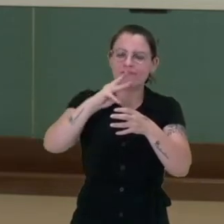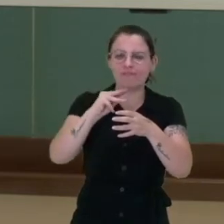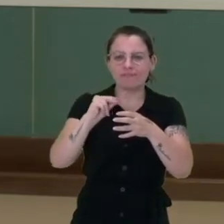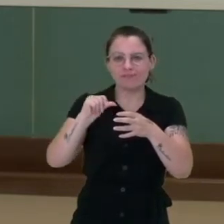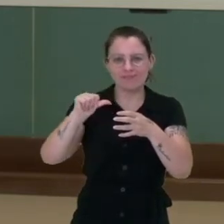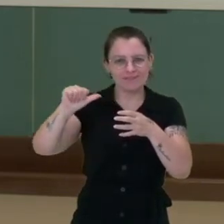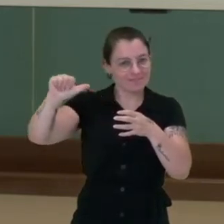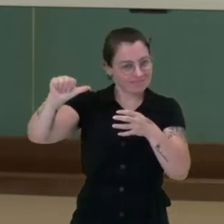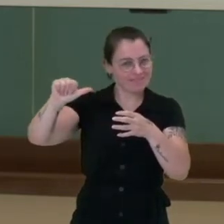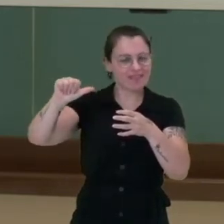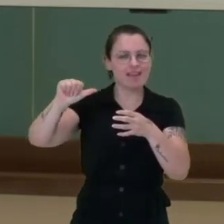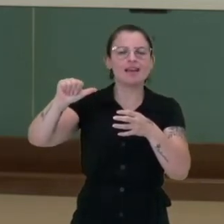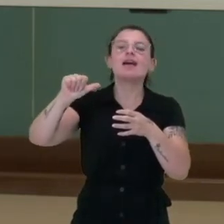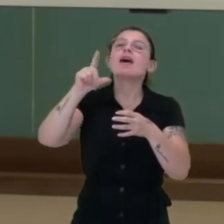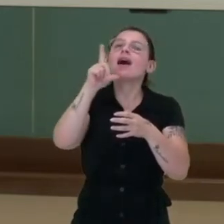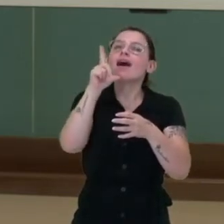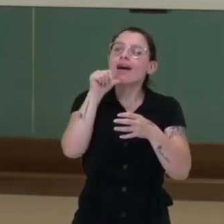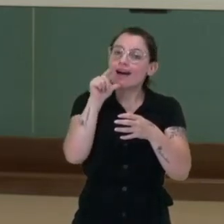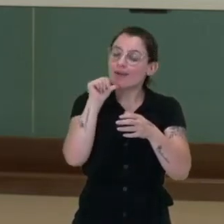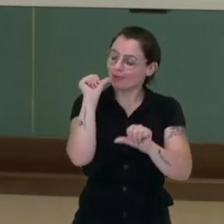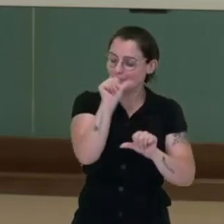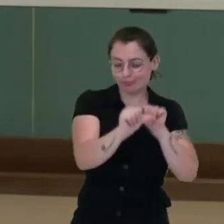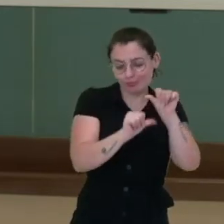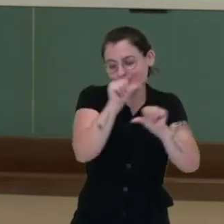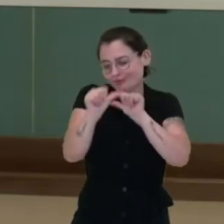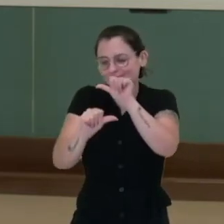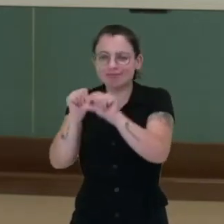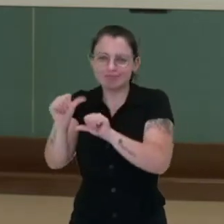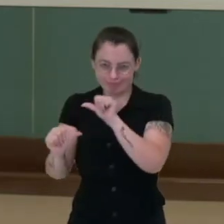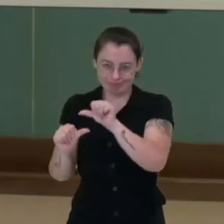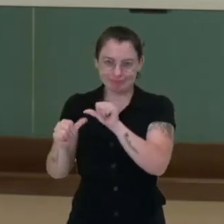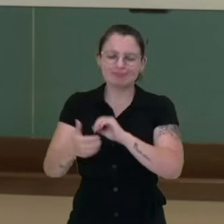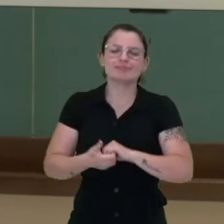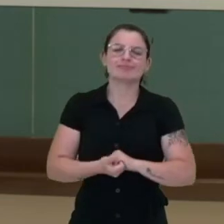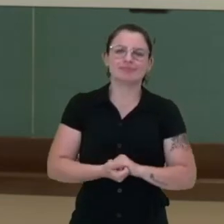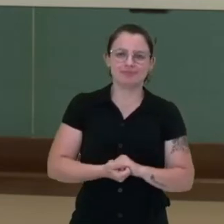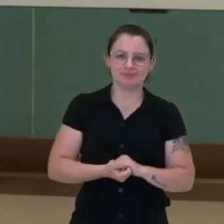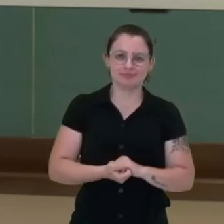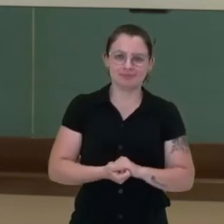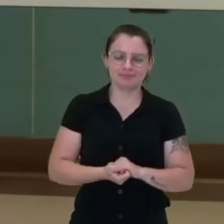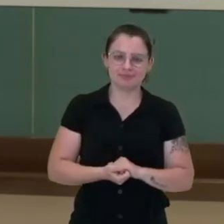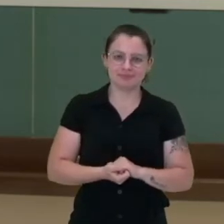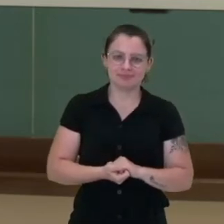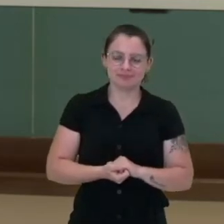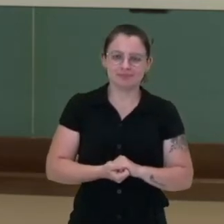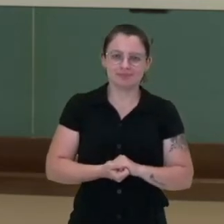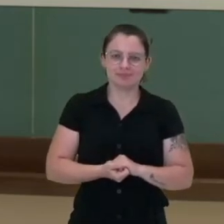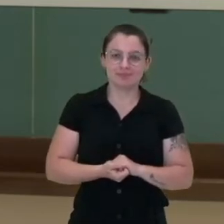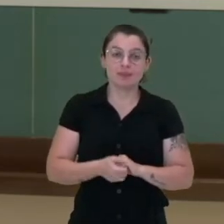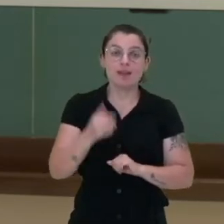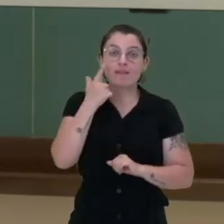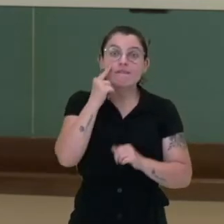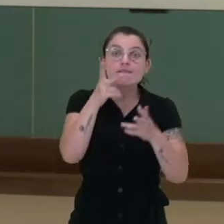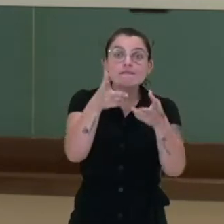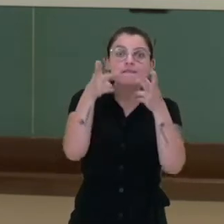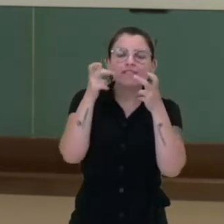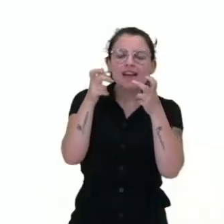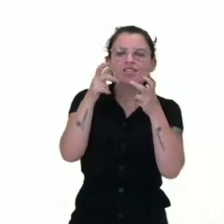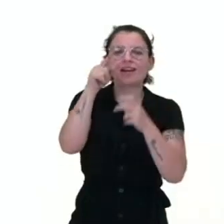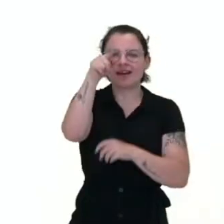vai passar do estado sólido para o estado líquido. Repare na imagem como ele está